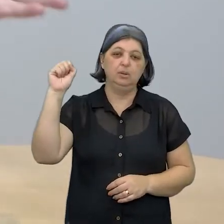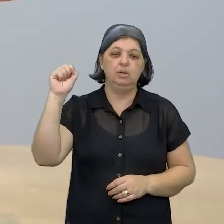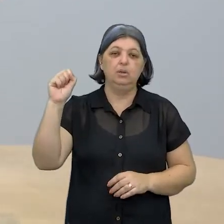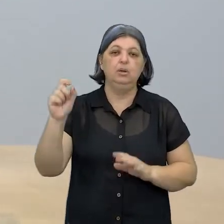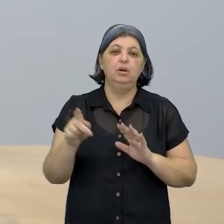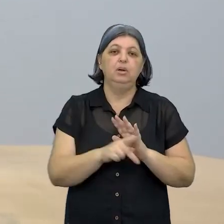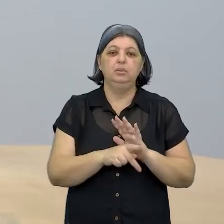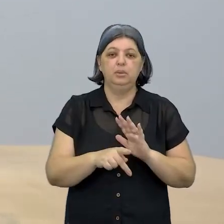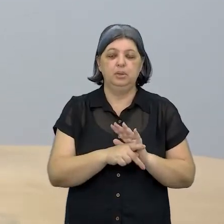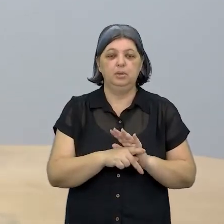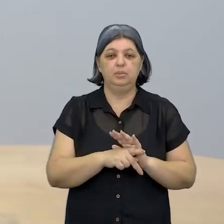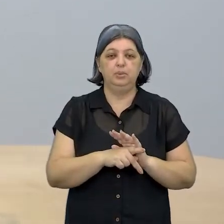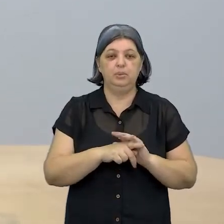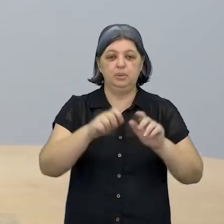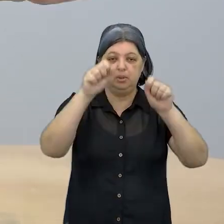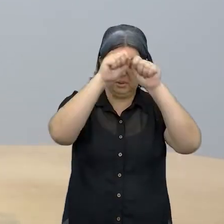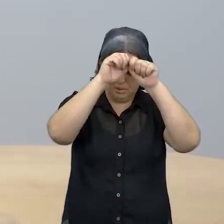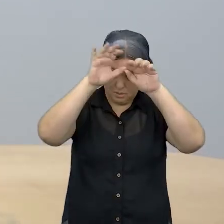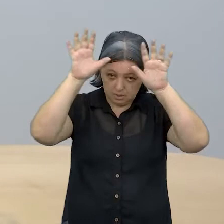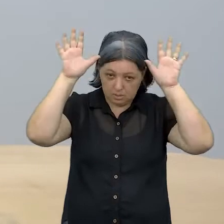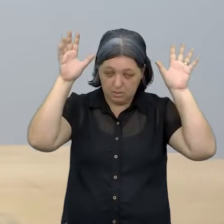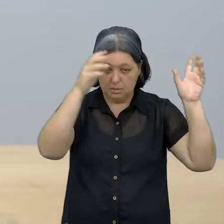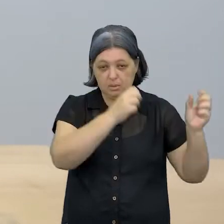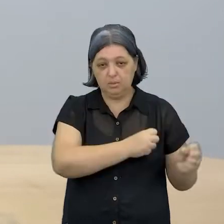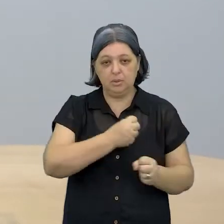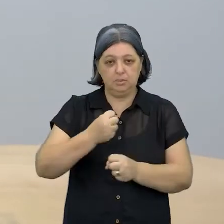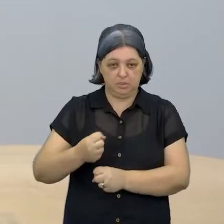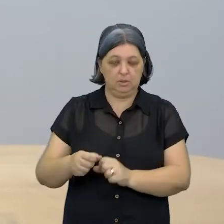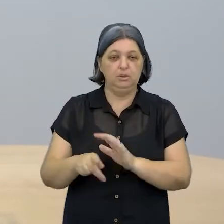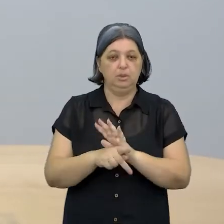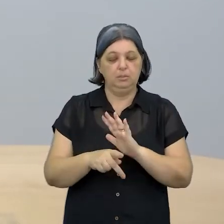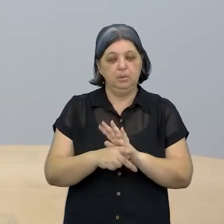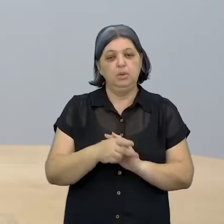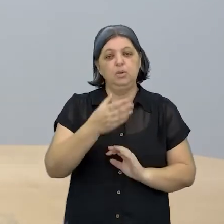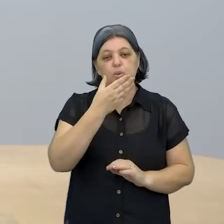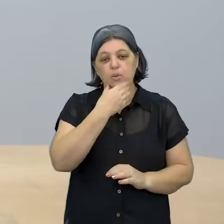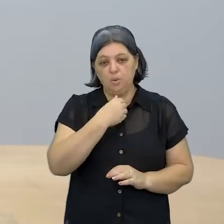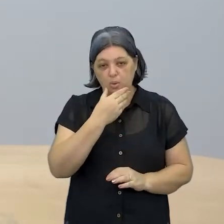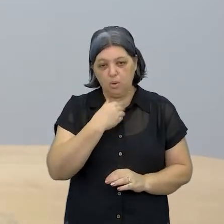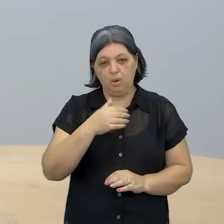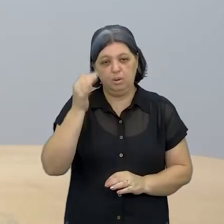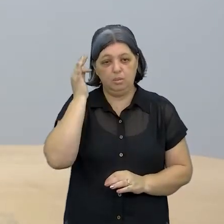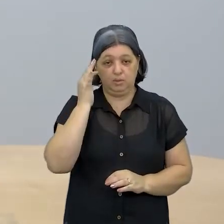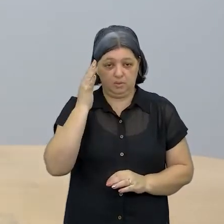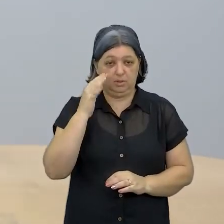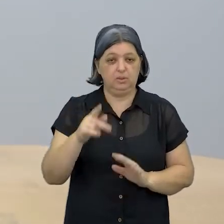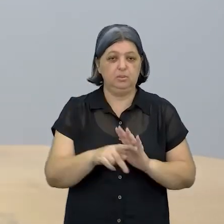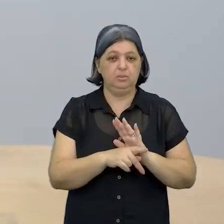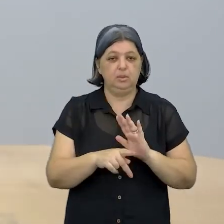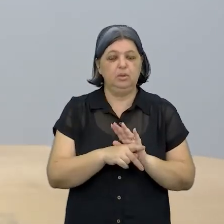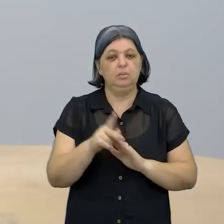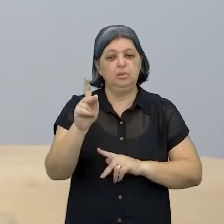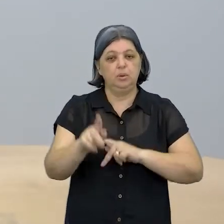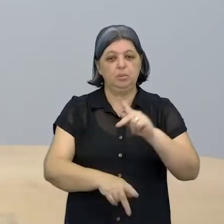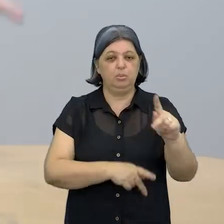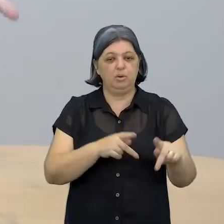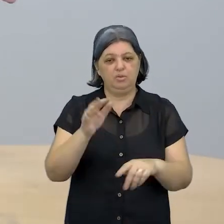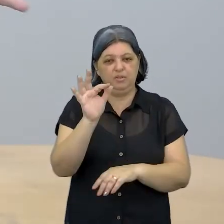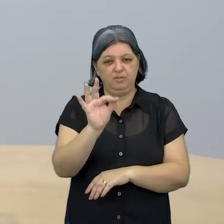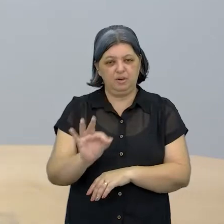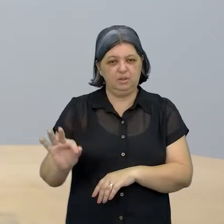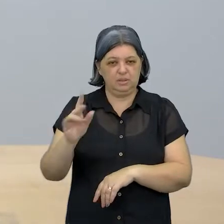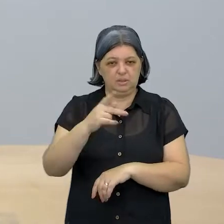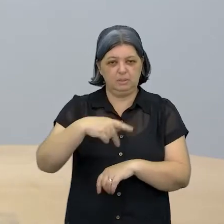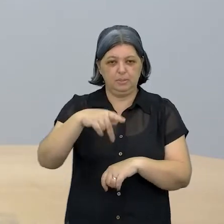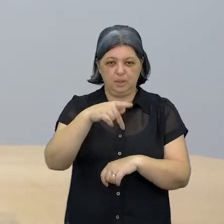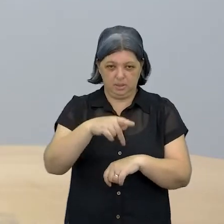dos Palmares, entre outros relatos que o Foucault traz da morte de franceses, né, indivíduos